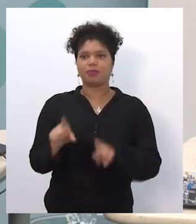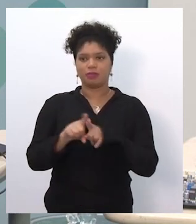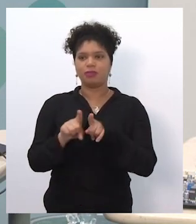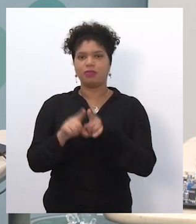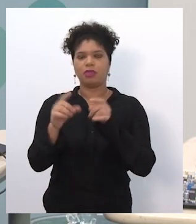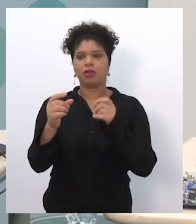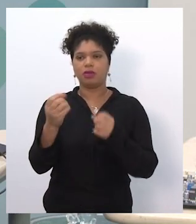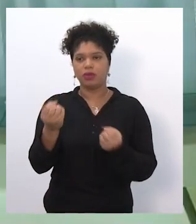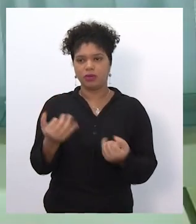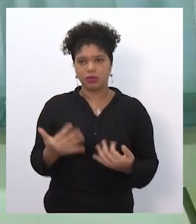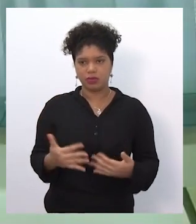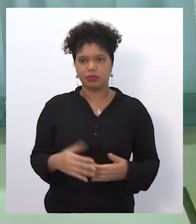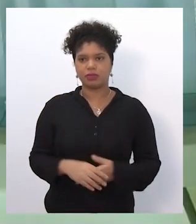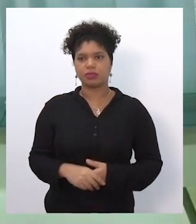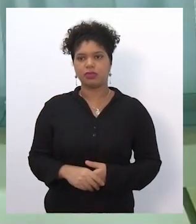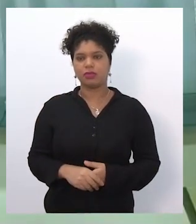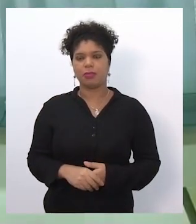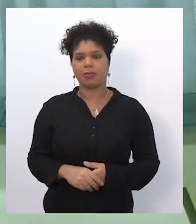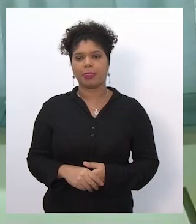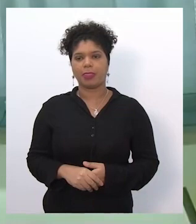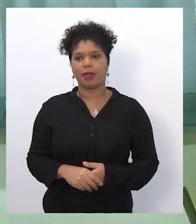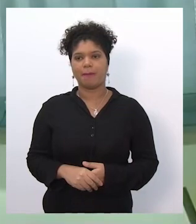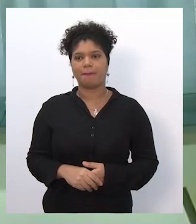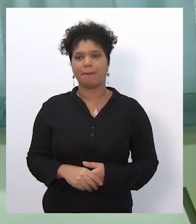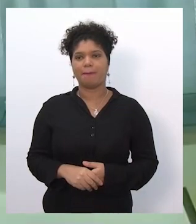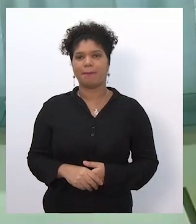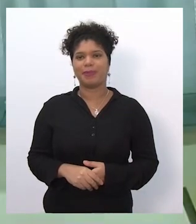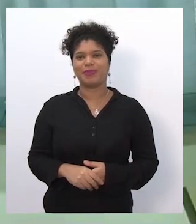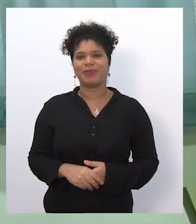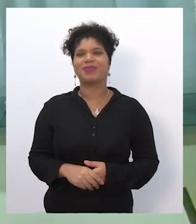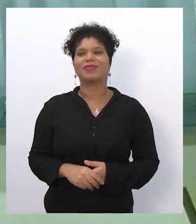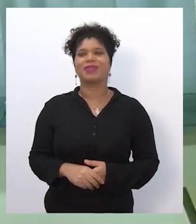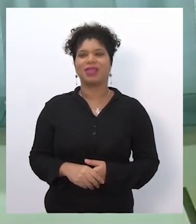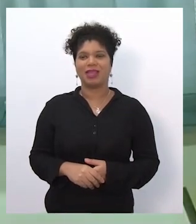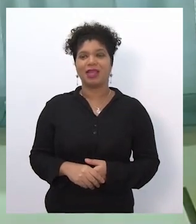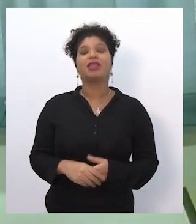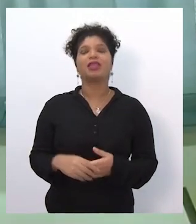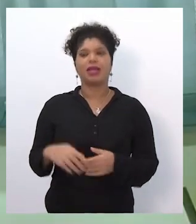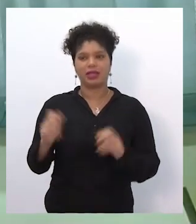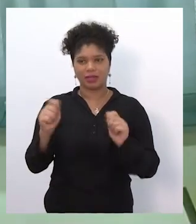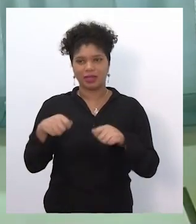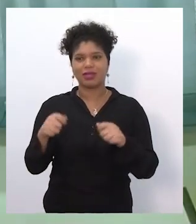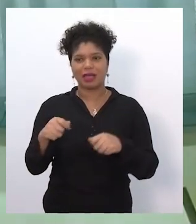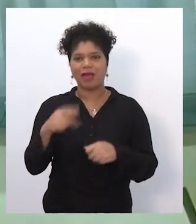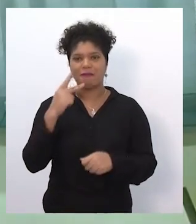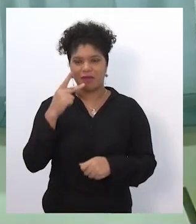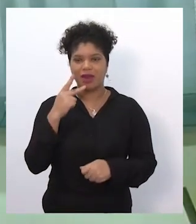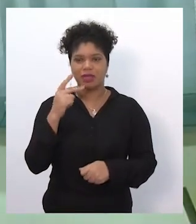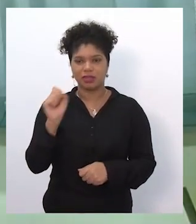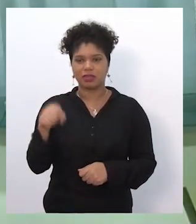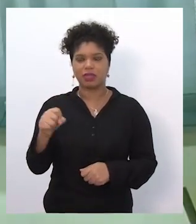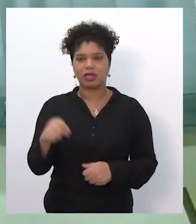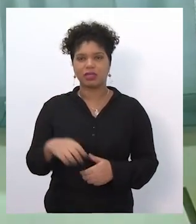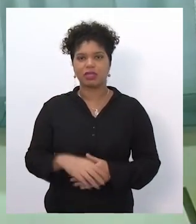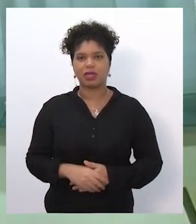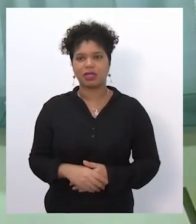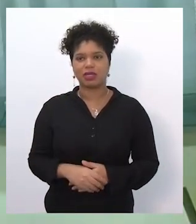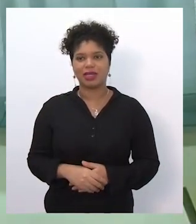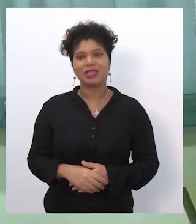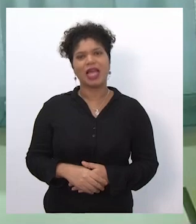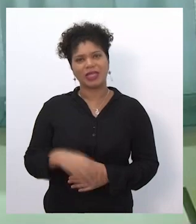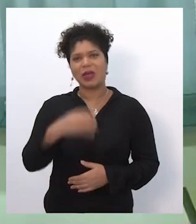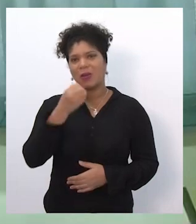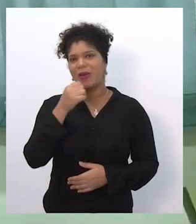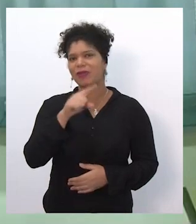dele sim, né? A câmera, por favor. Isso aí. Vamos falar sim. E está sendo divertido, porque as